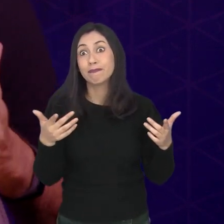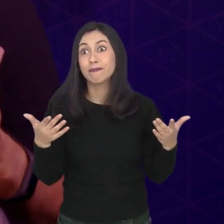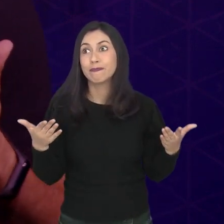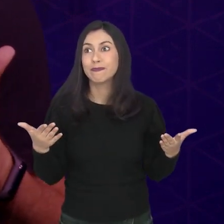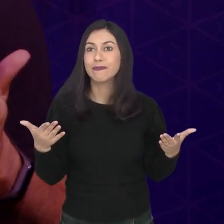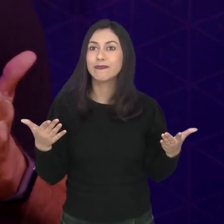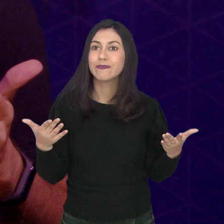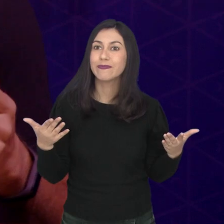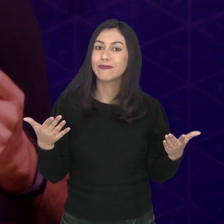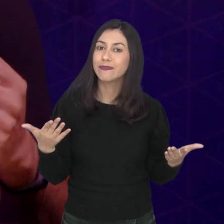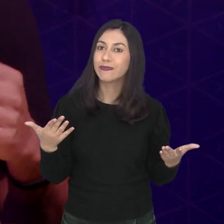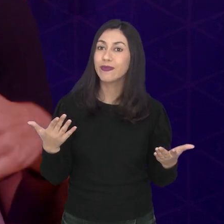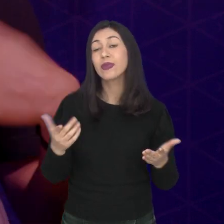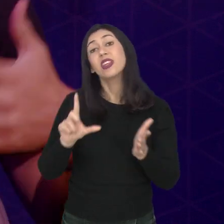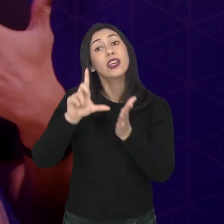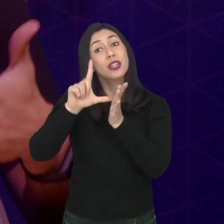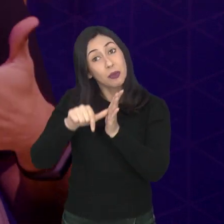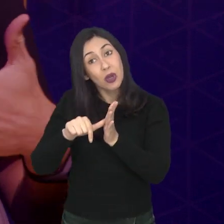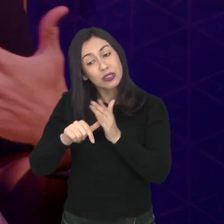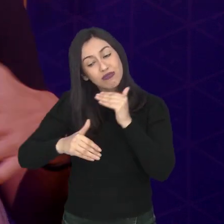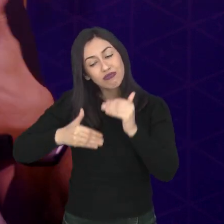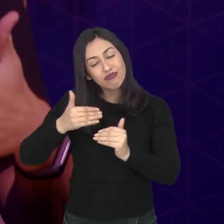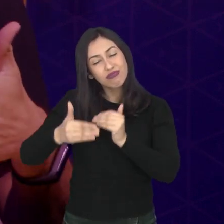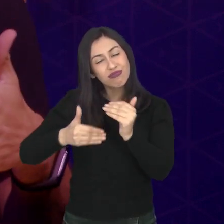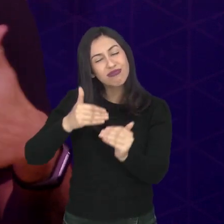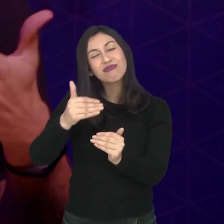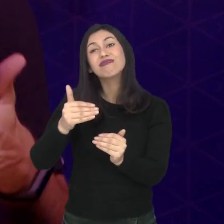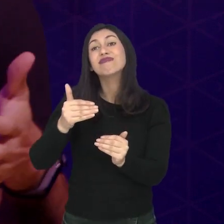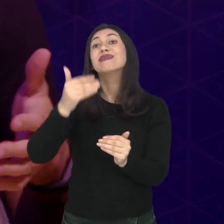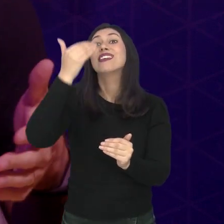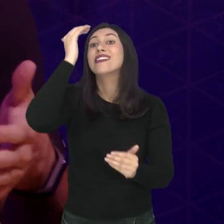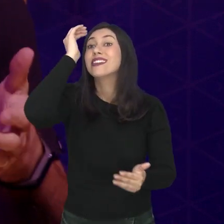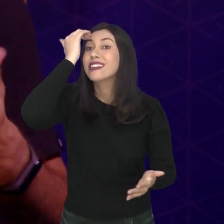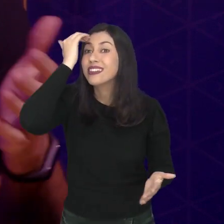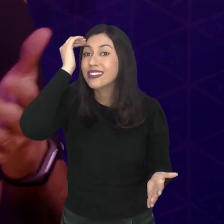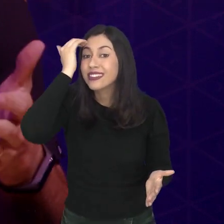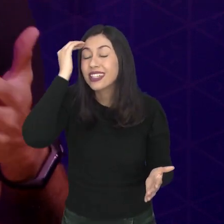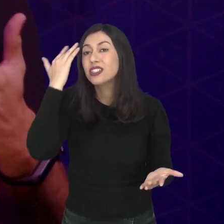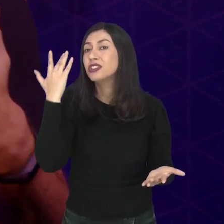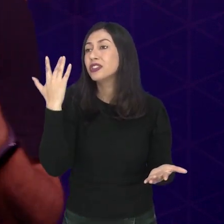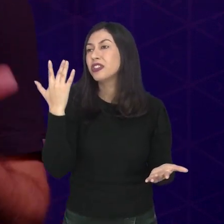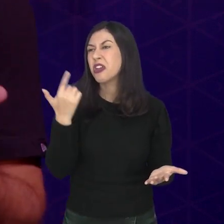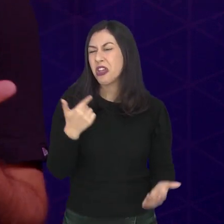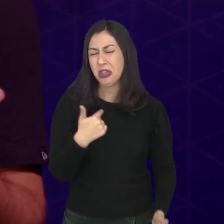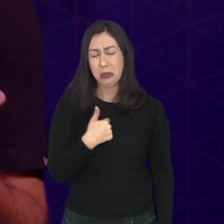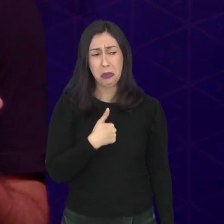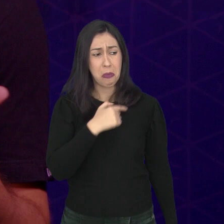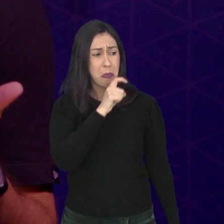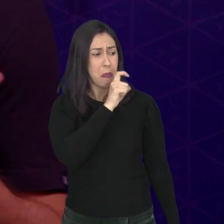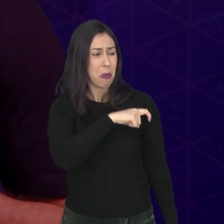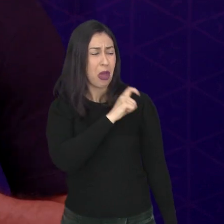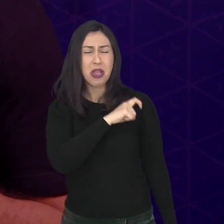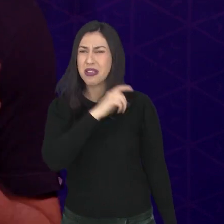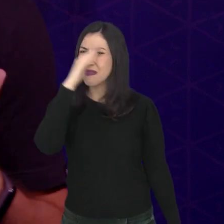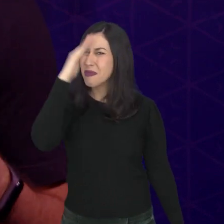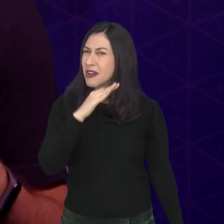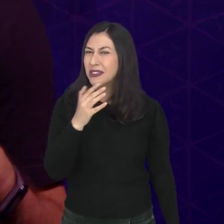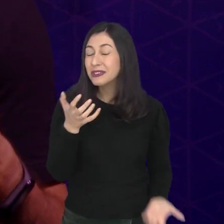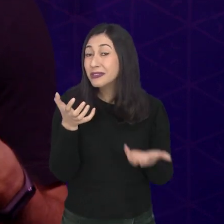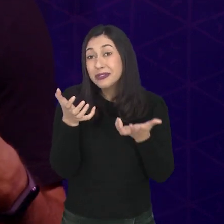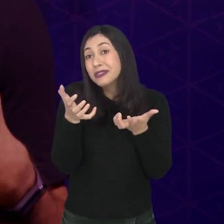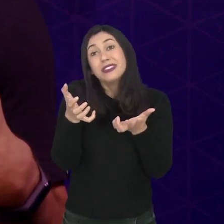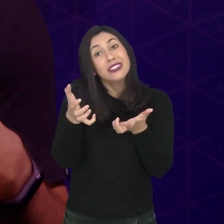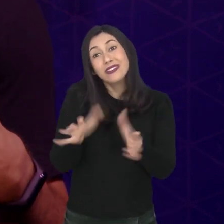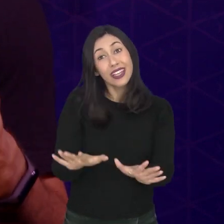tal. E depois ele vai descobrindo que ele não quer ser assim, né? Ele